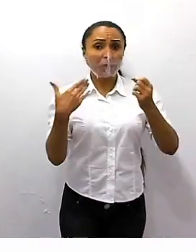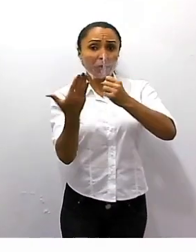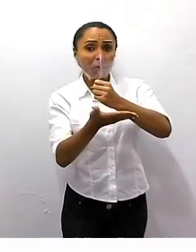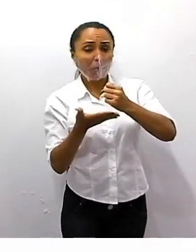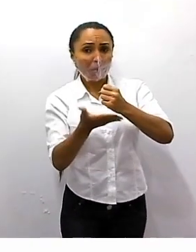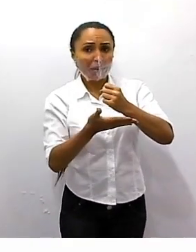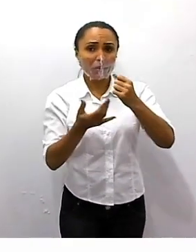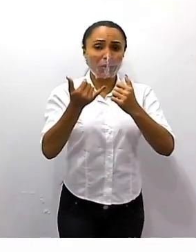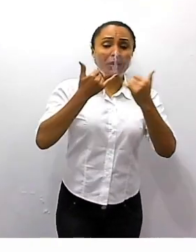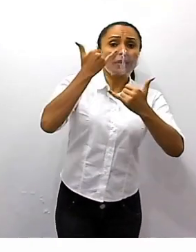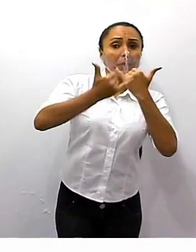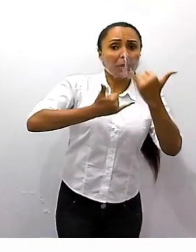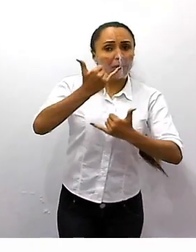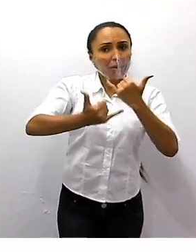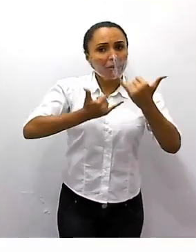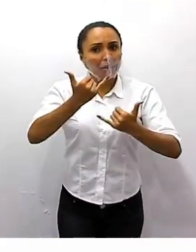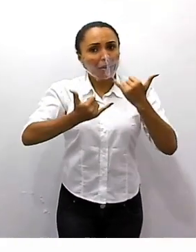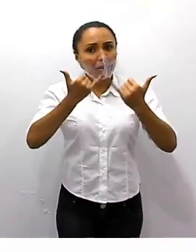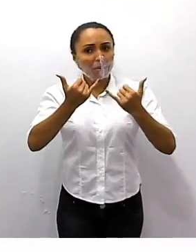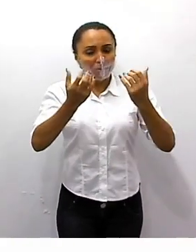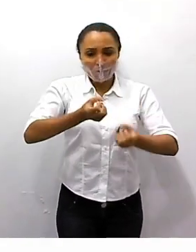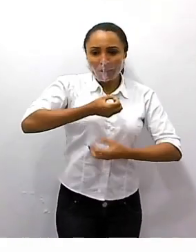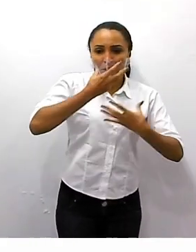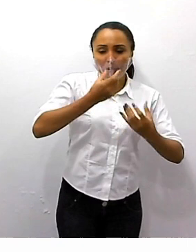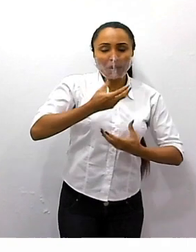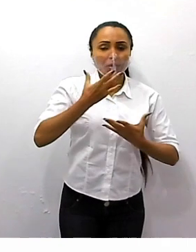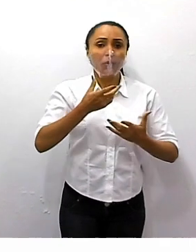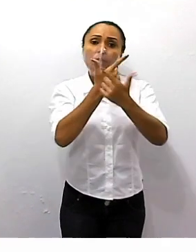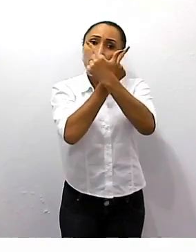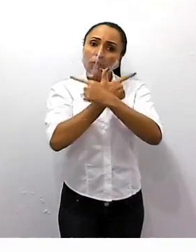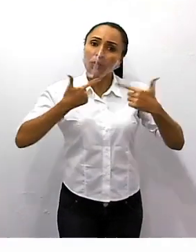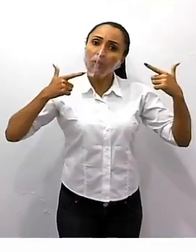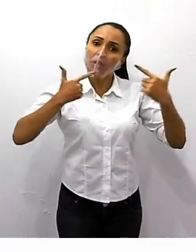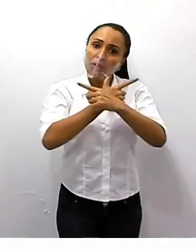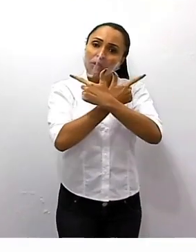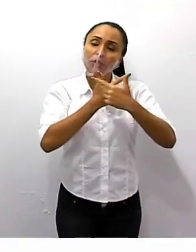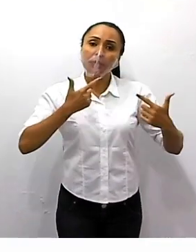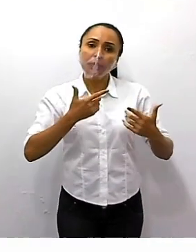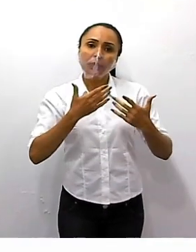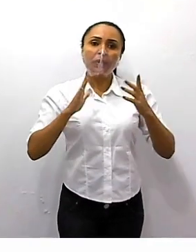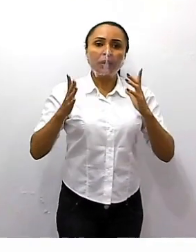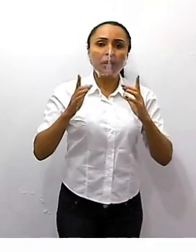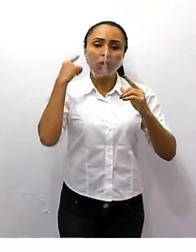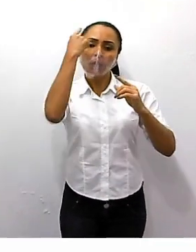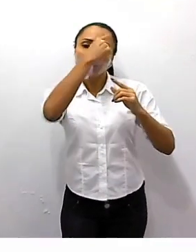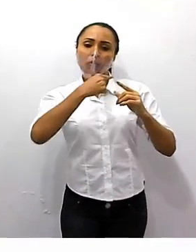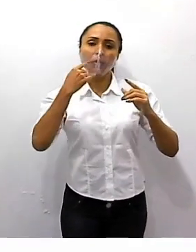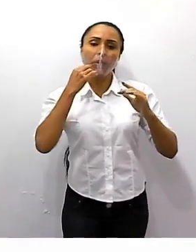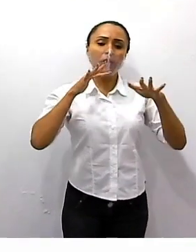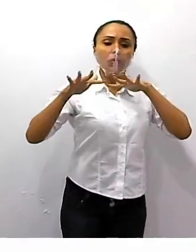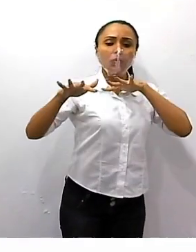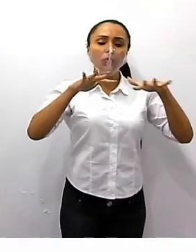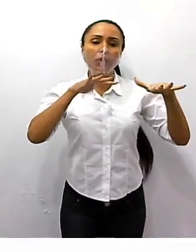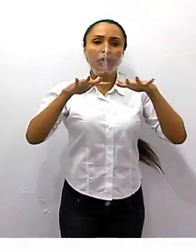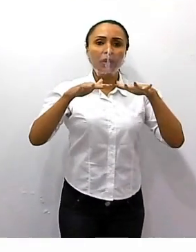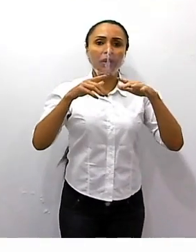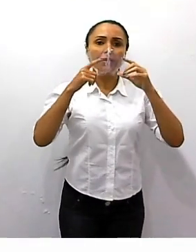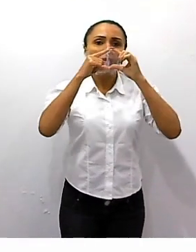o da brincadeira, da diversão, da expressão física do riso, do movimento da face, da vocalização,